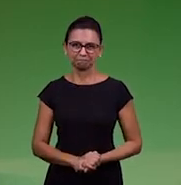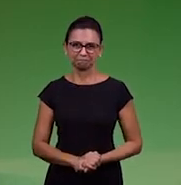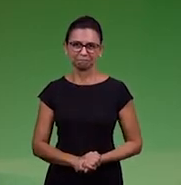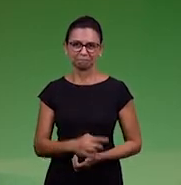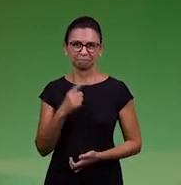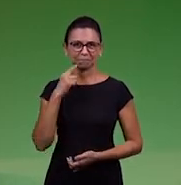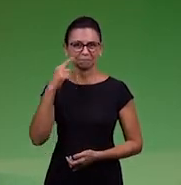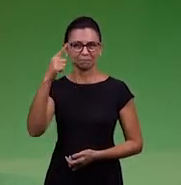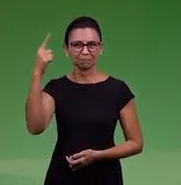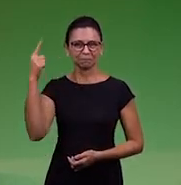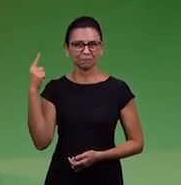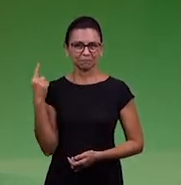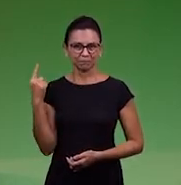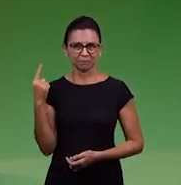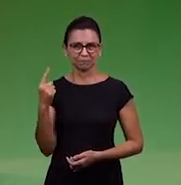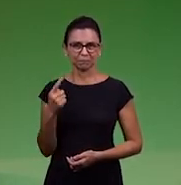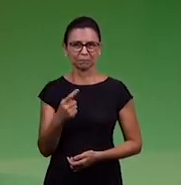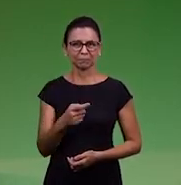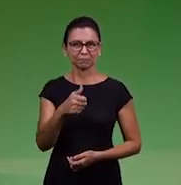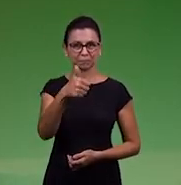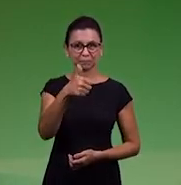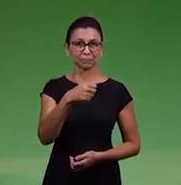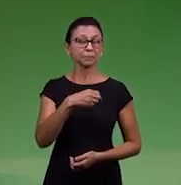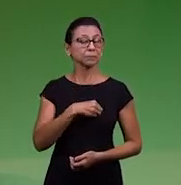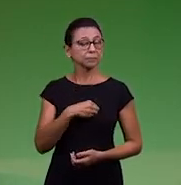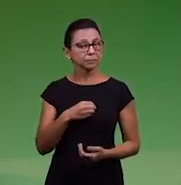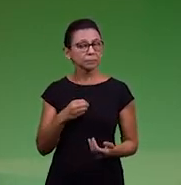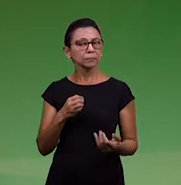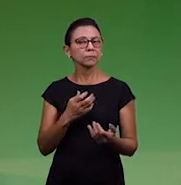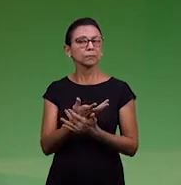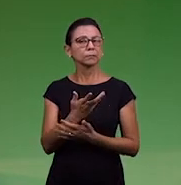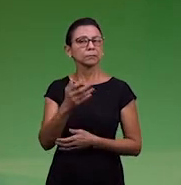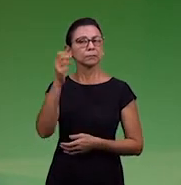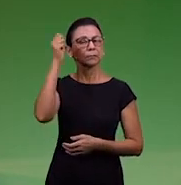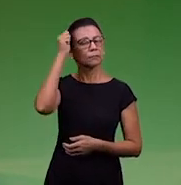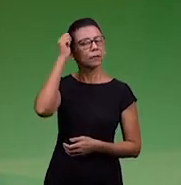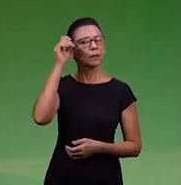passada, sobre aquilo que aconteceu com o homem em